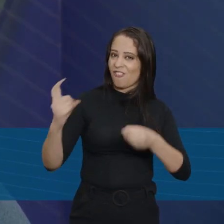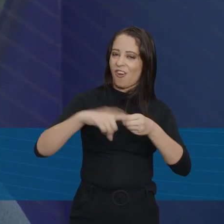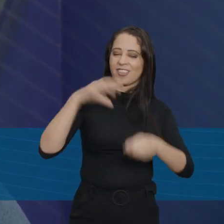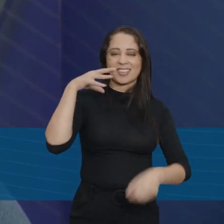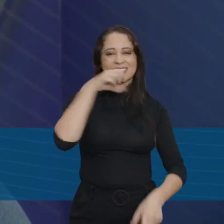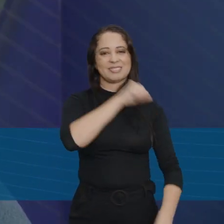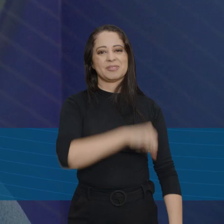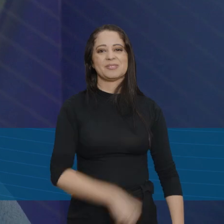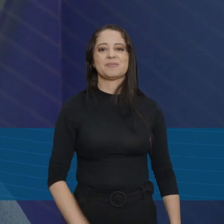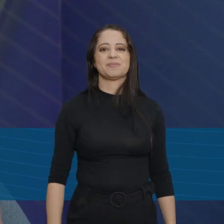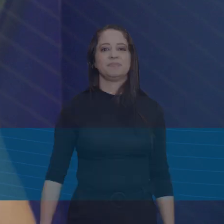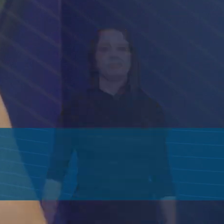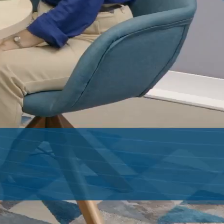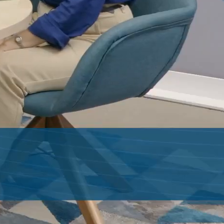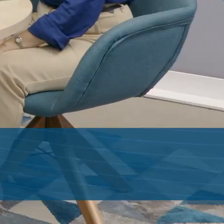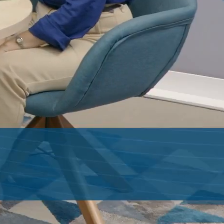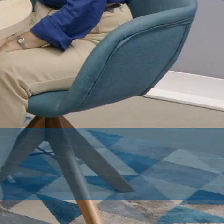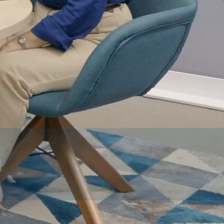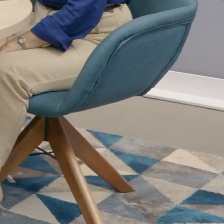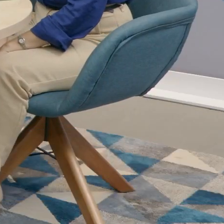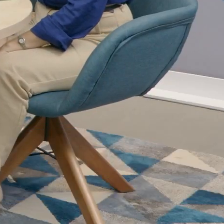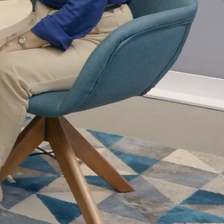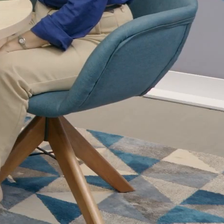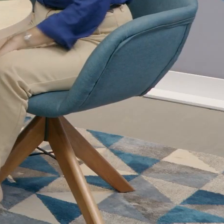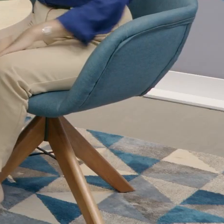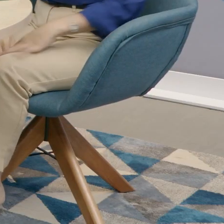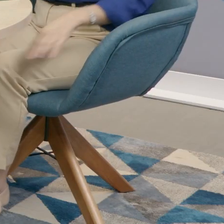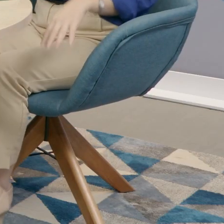que voltamos daqui a pouquinho.